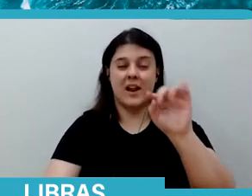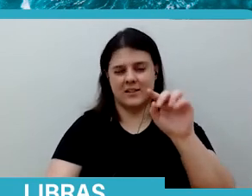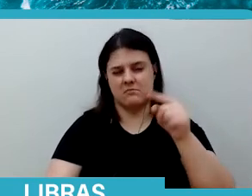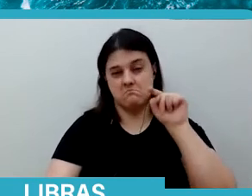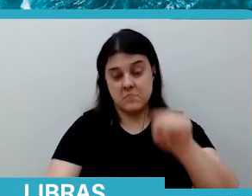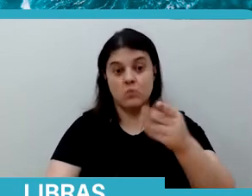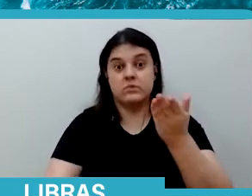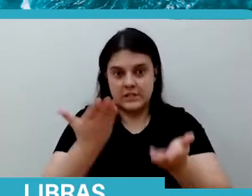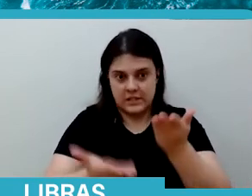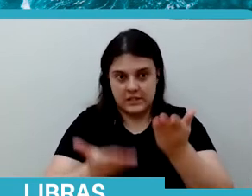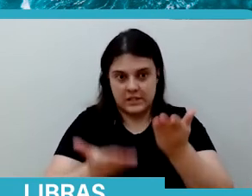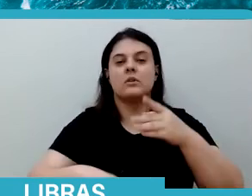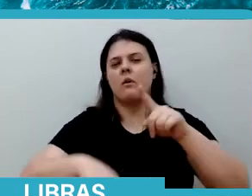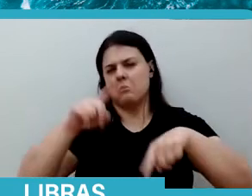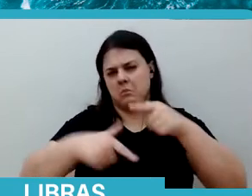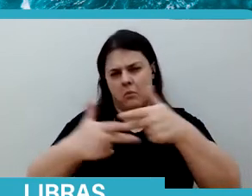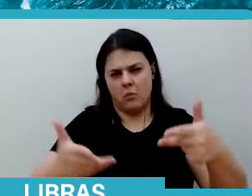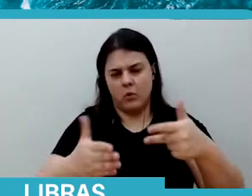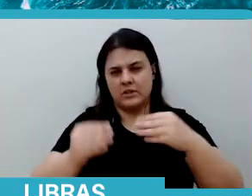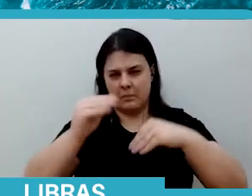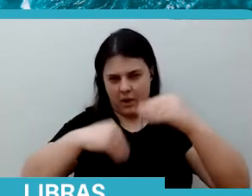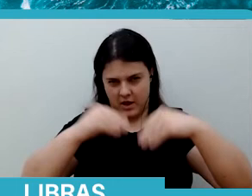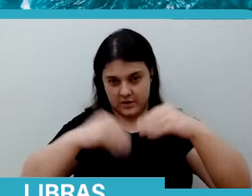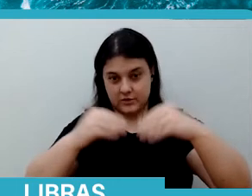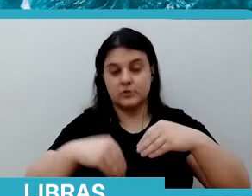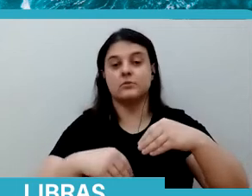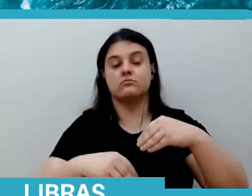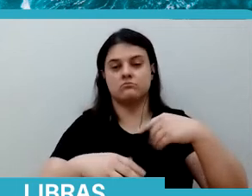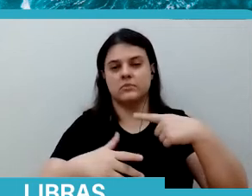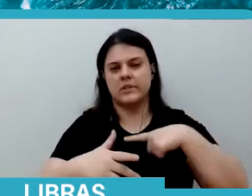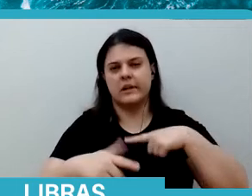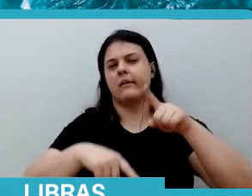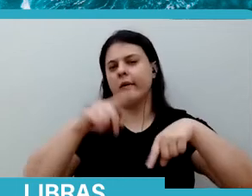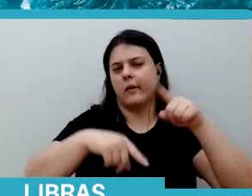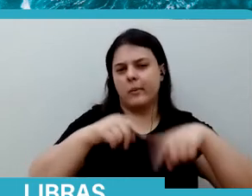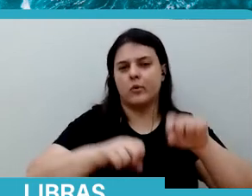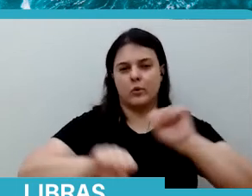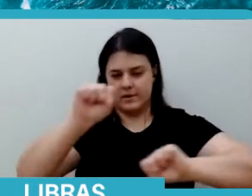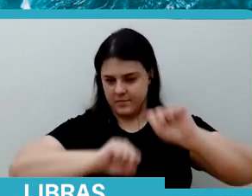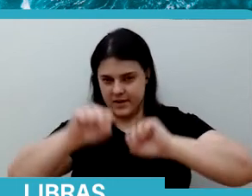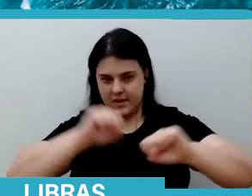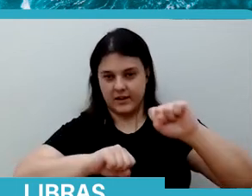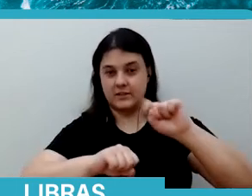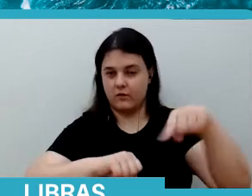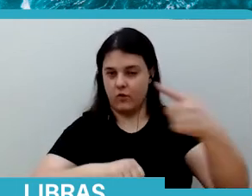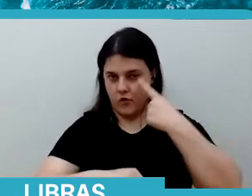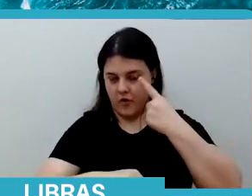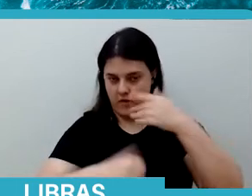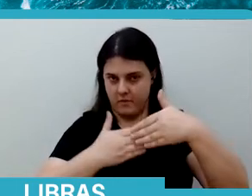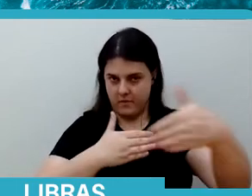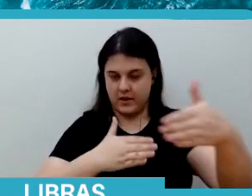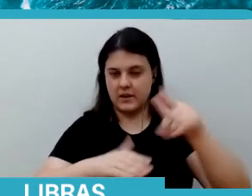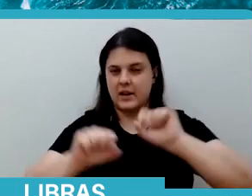plásticas é que são usadas no nossas embalagens de produtos de limpeza que vocês vão ver mais para